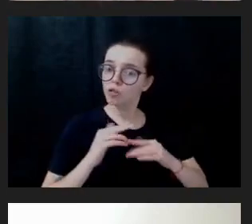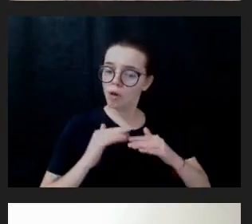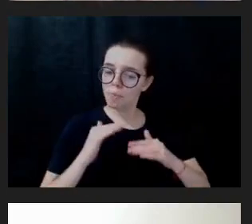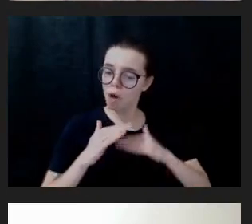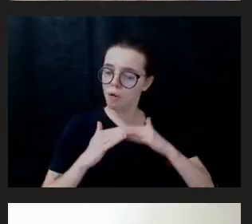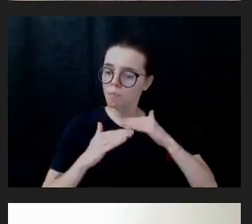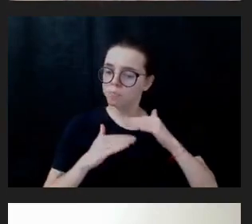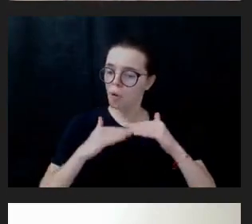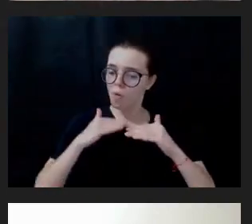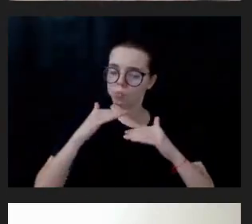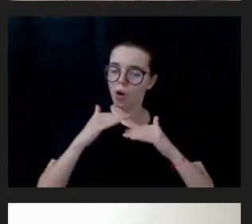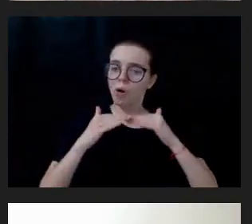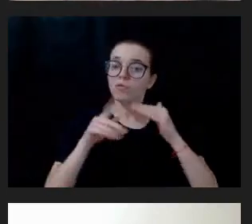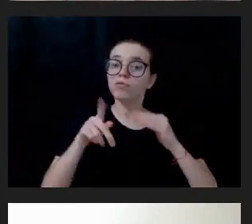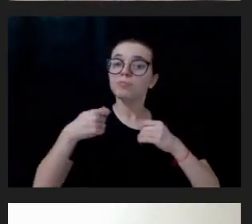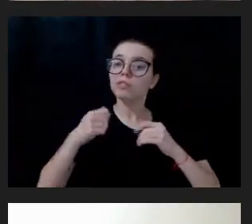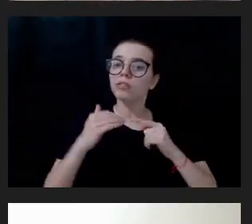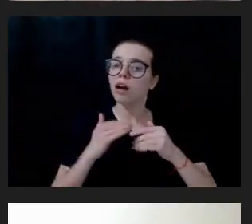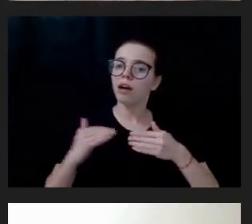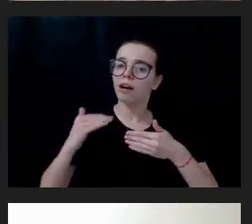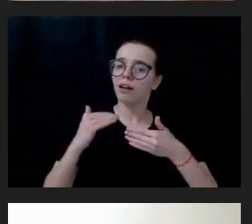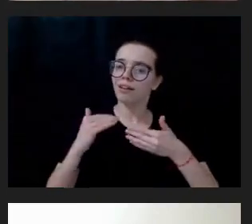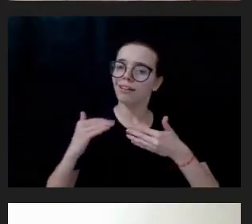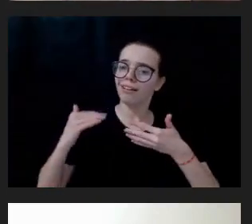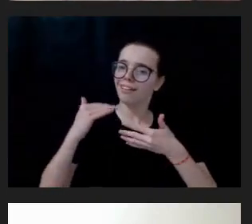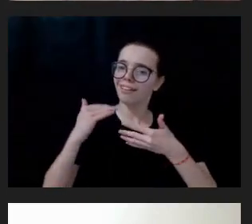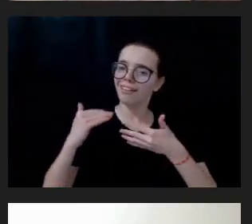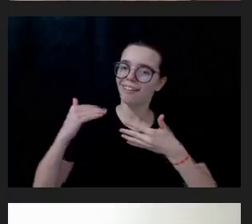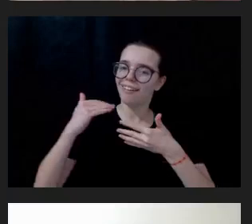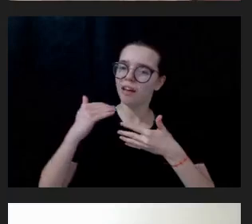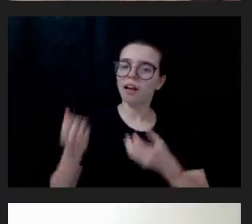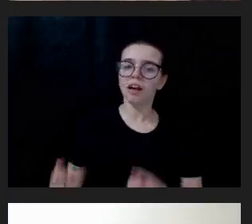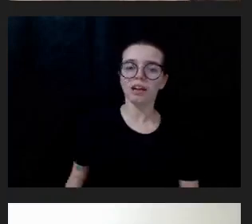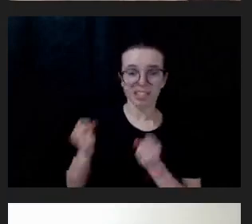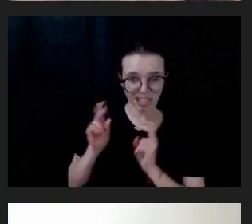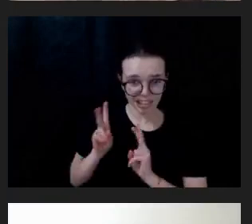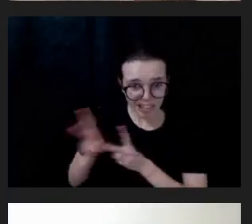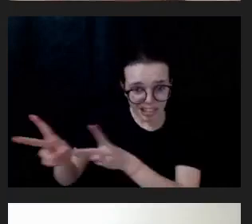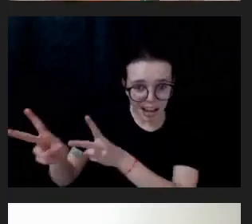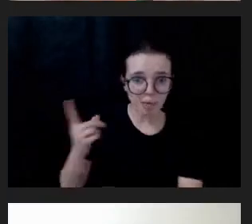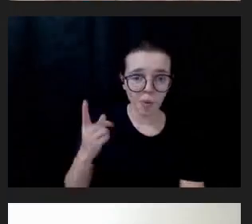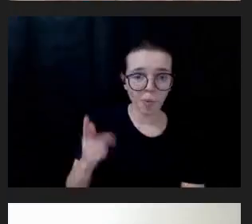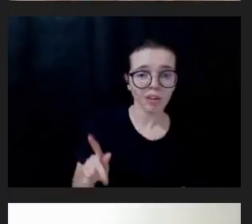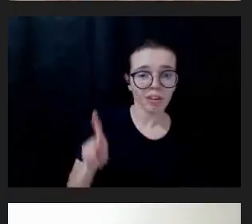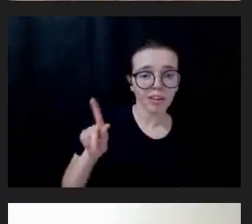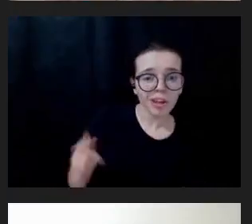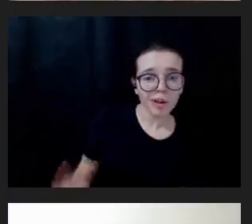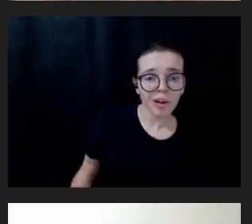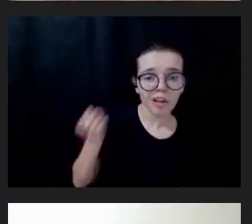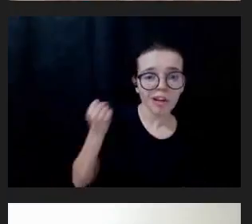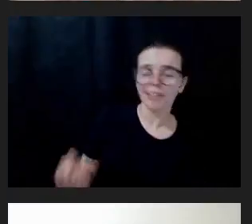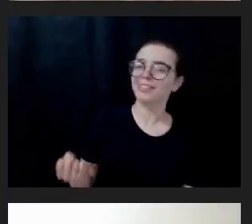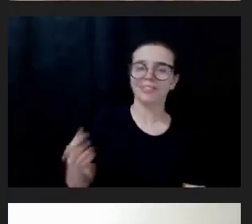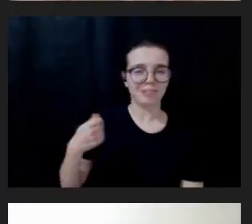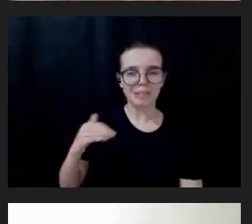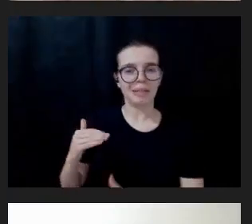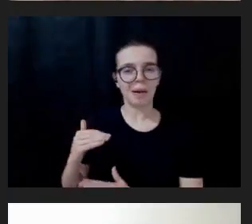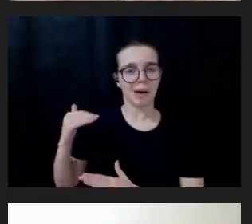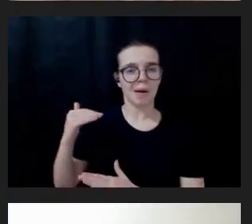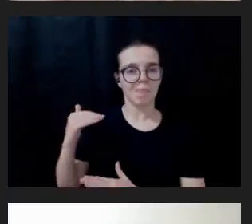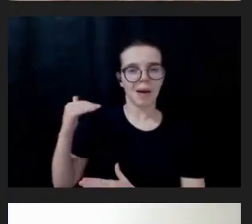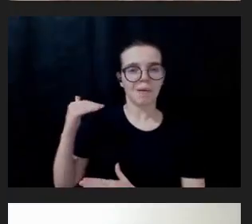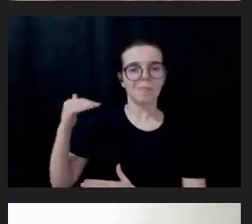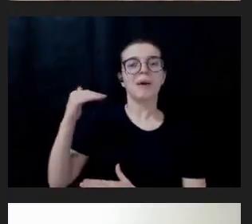você tem que aumentar a intensidade do exercício, para o exercício se tornar um exercício